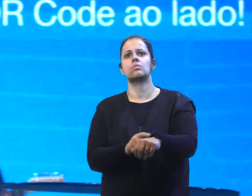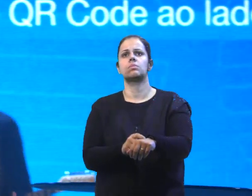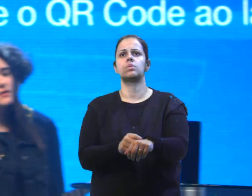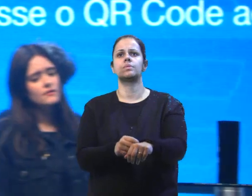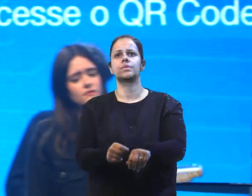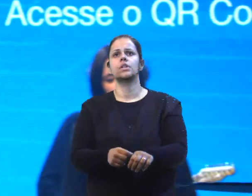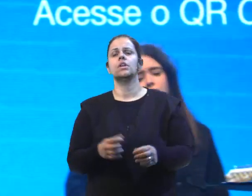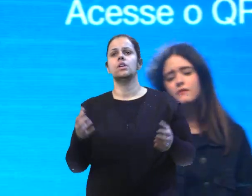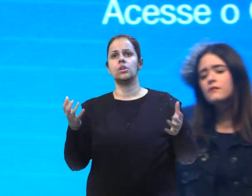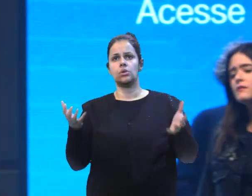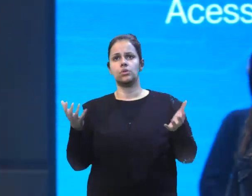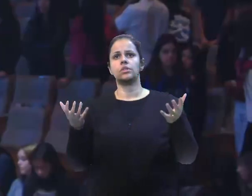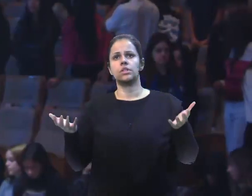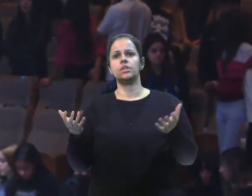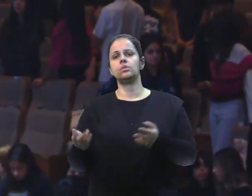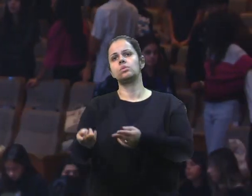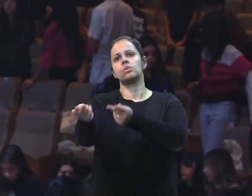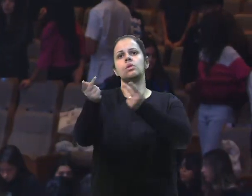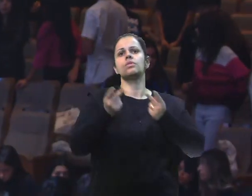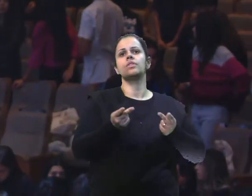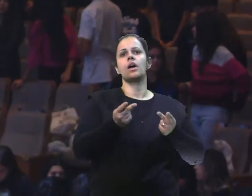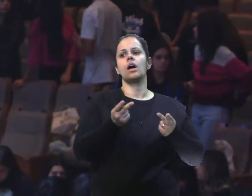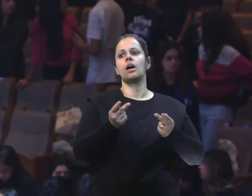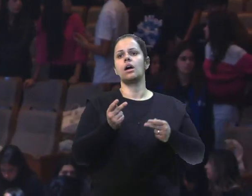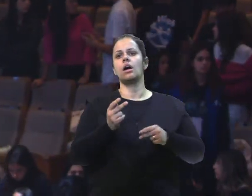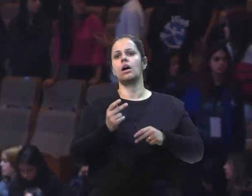fazer mais um convite.